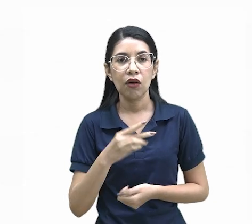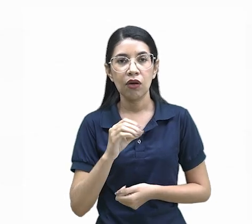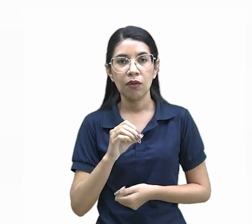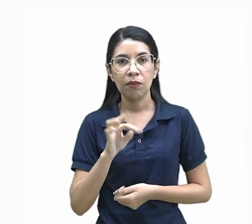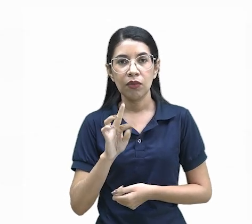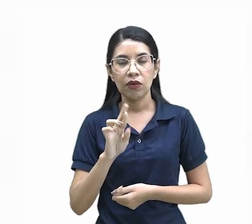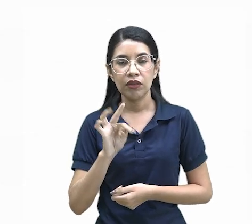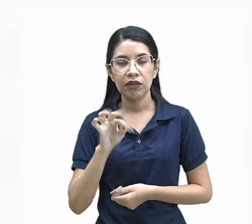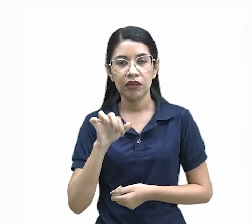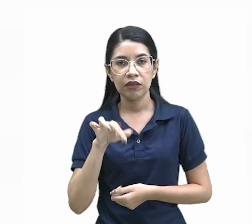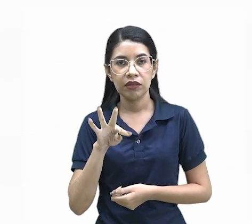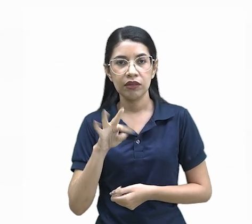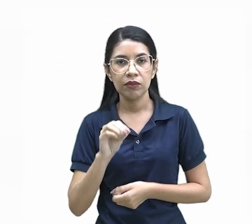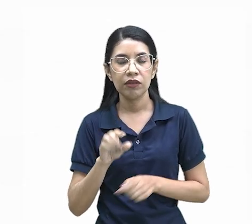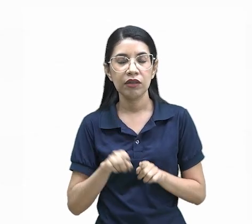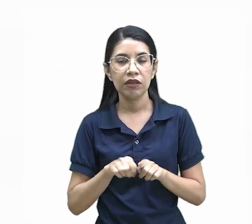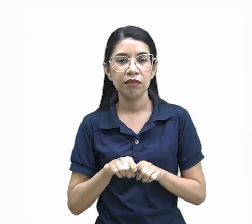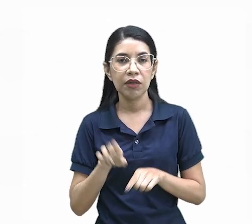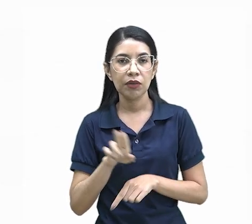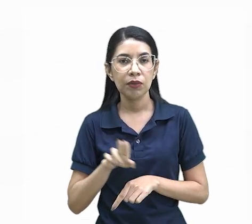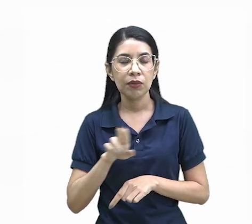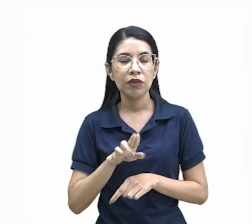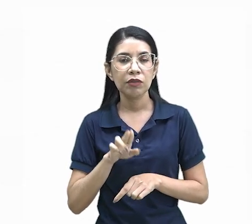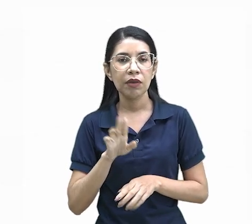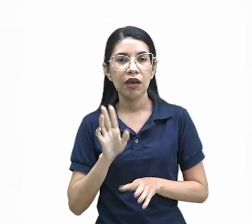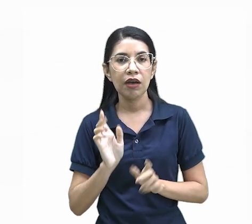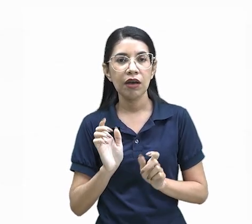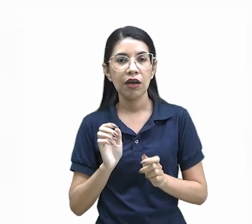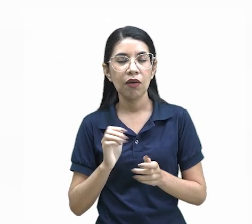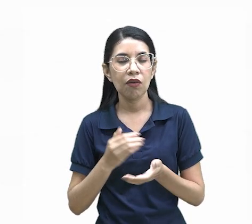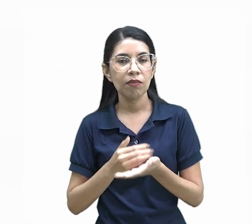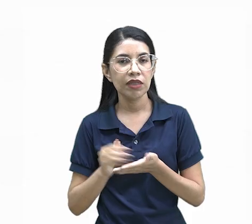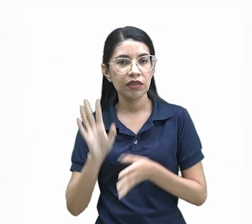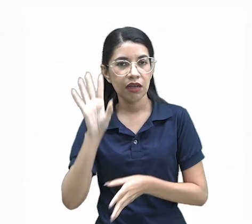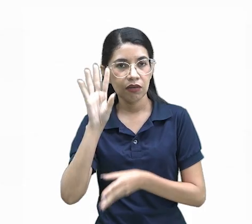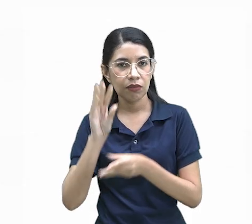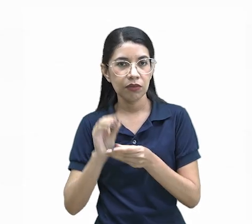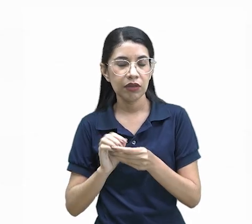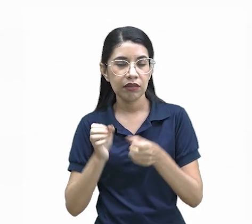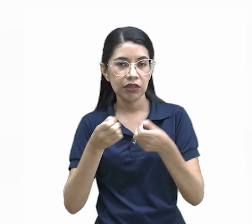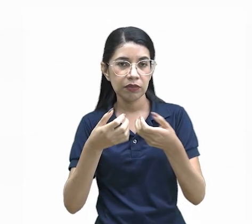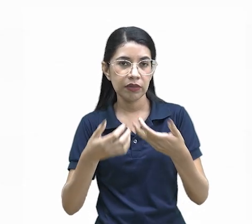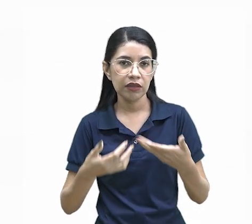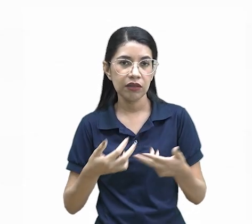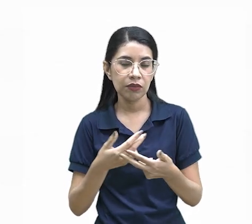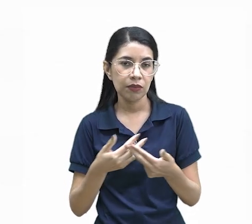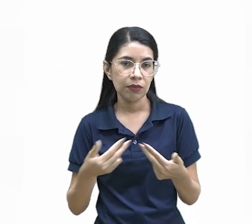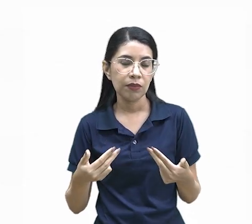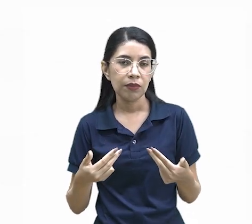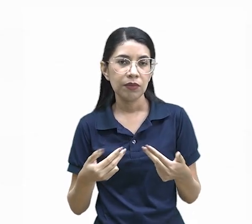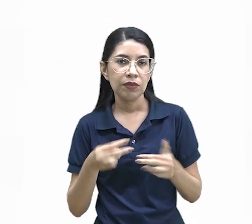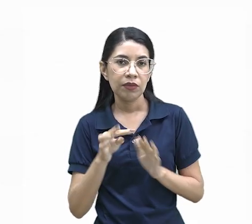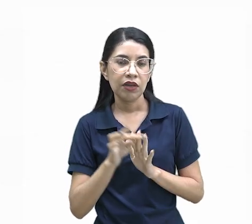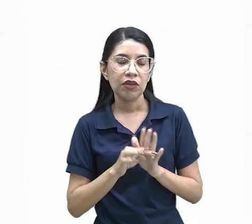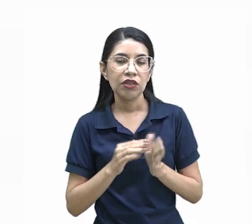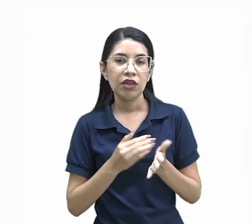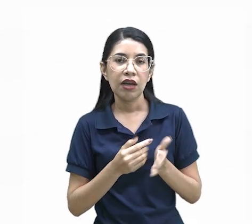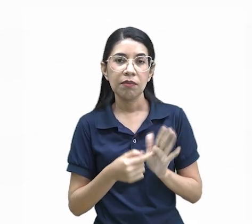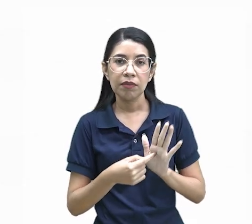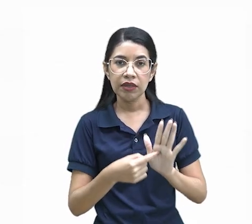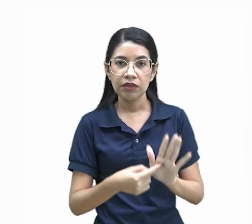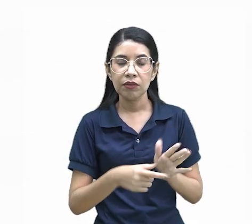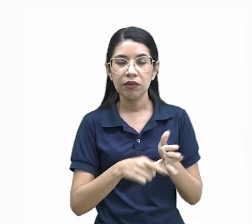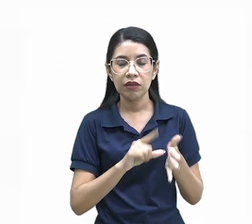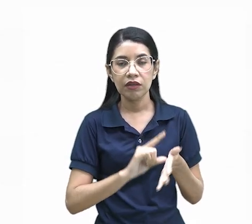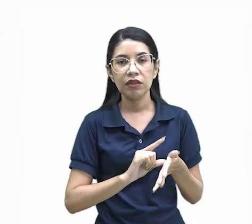portanto, geralmente a gente usa para o início da conclusão, porque ele vai explicar algo. Você começou um raciocínio, né?